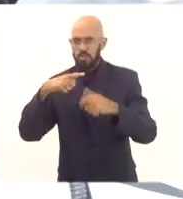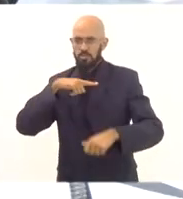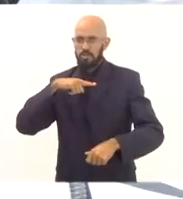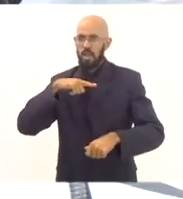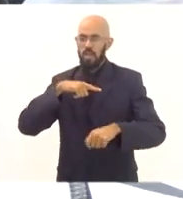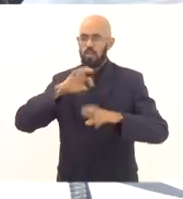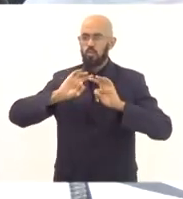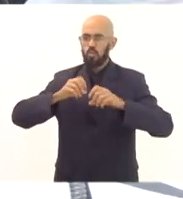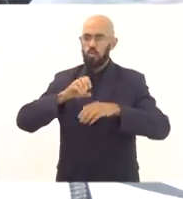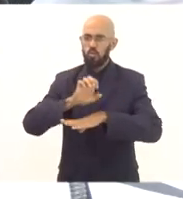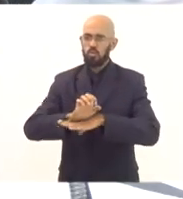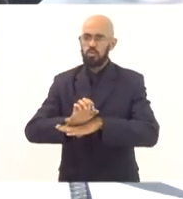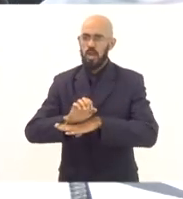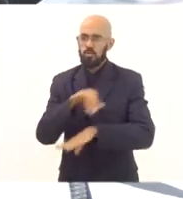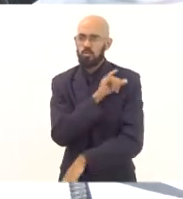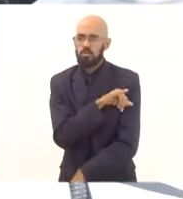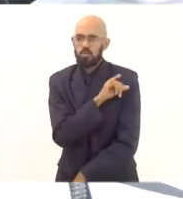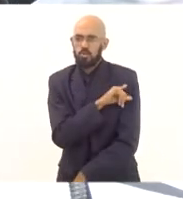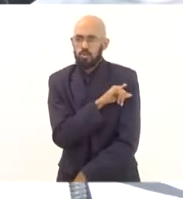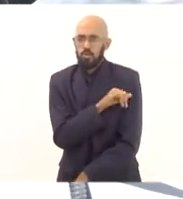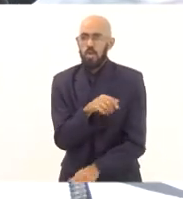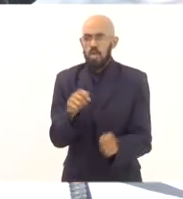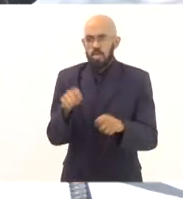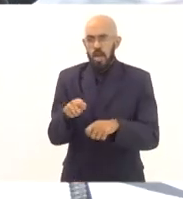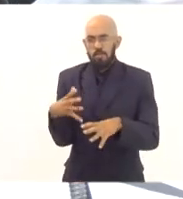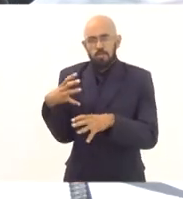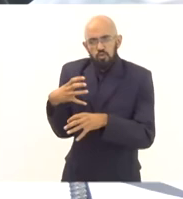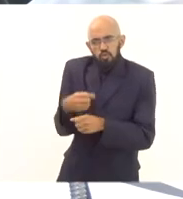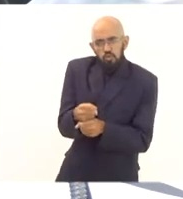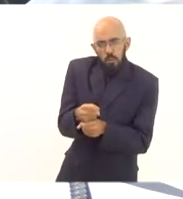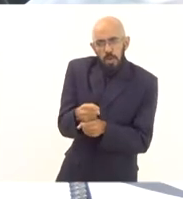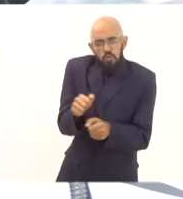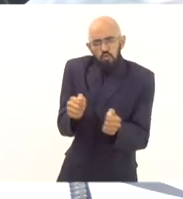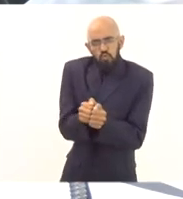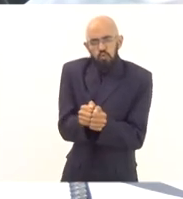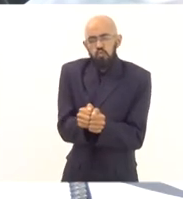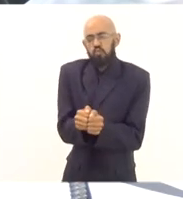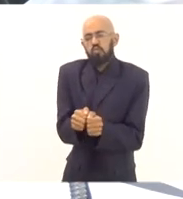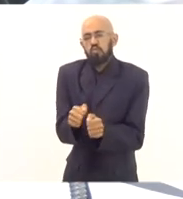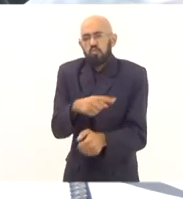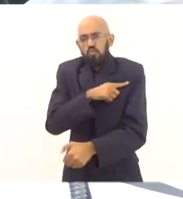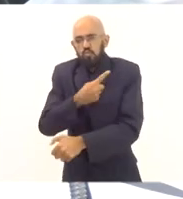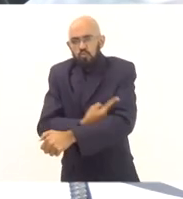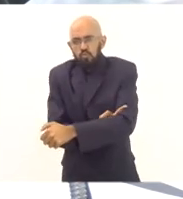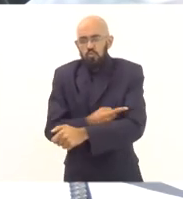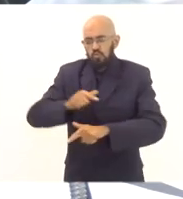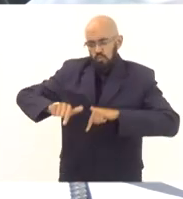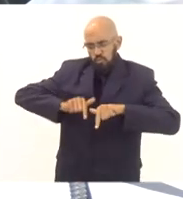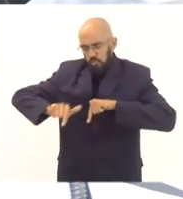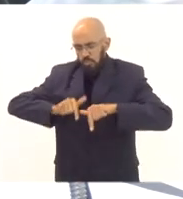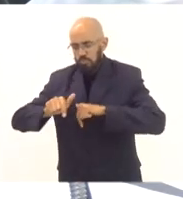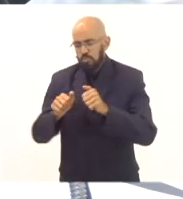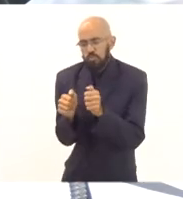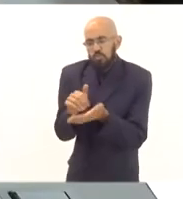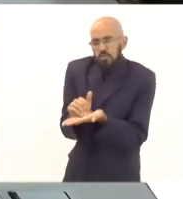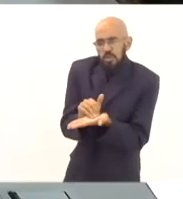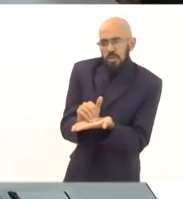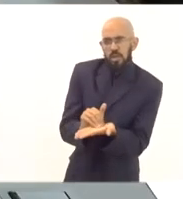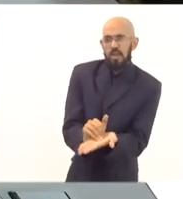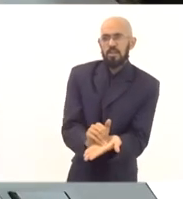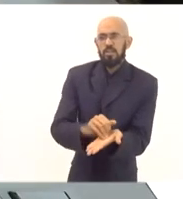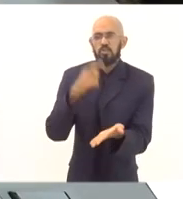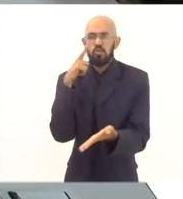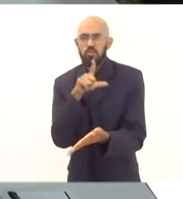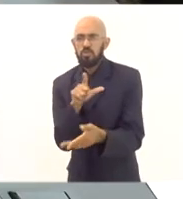de Janeiro eu acho que a gente pode também é sua mais forte junto com as secretarias para que a gente